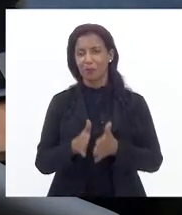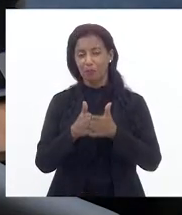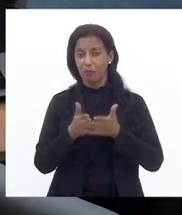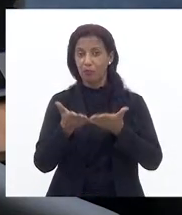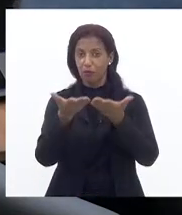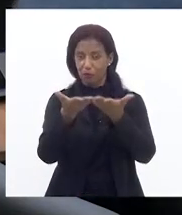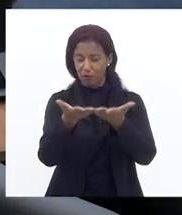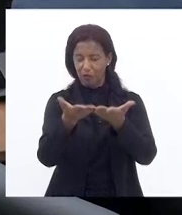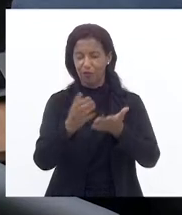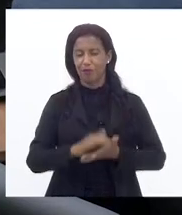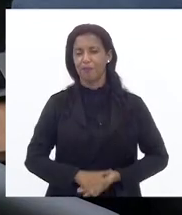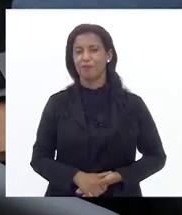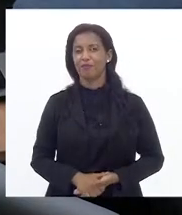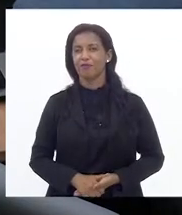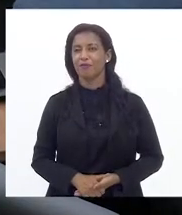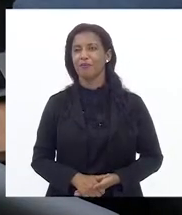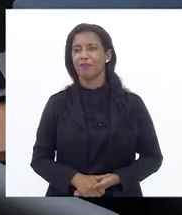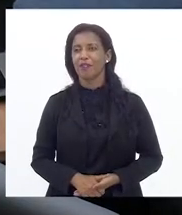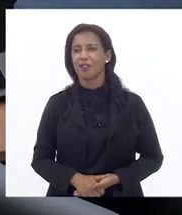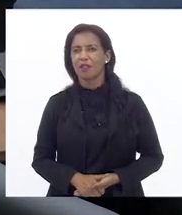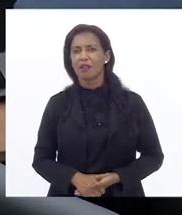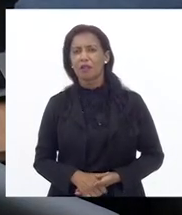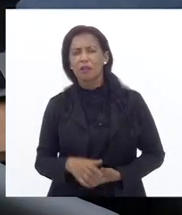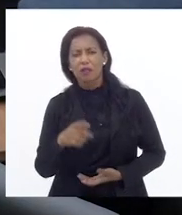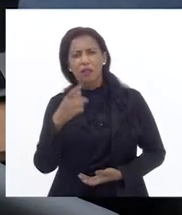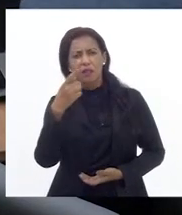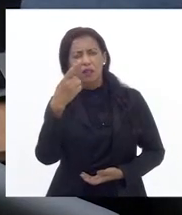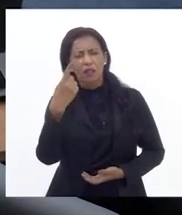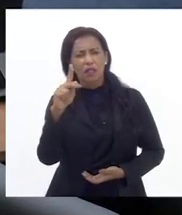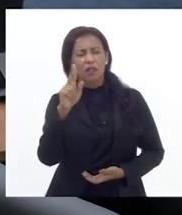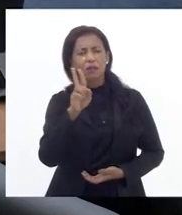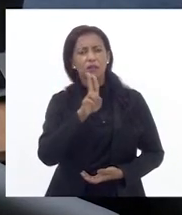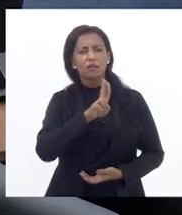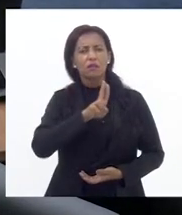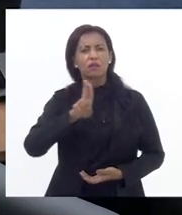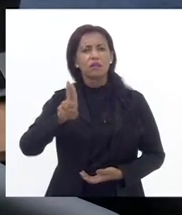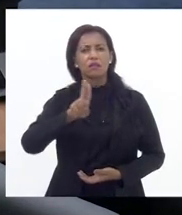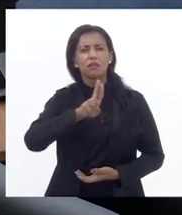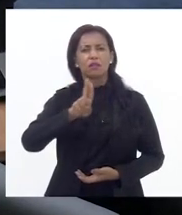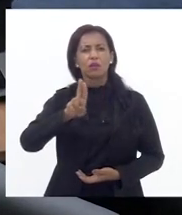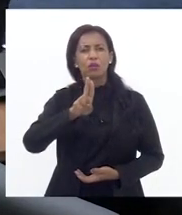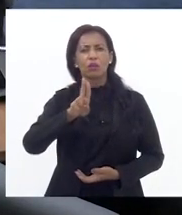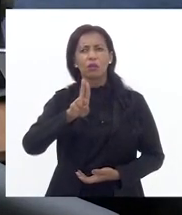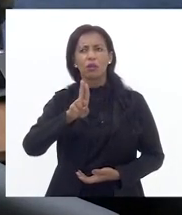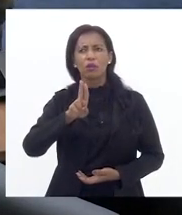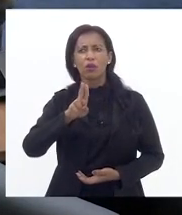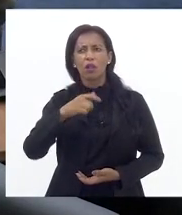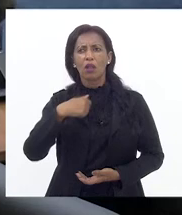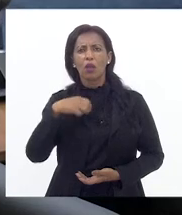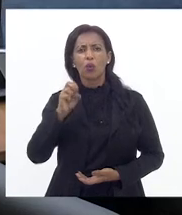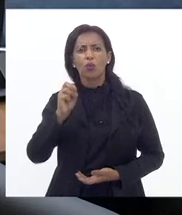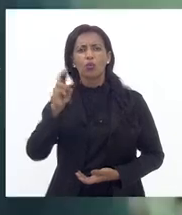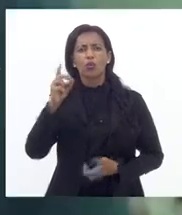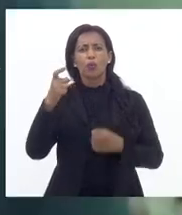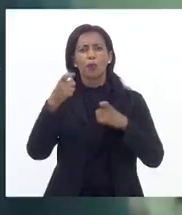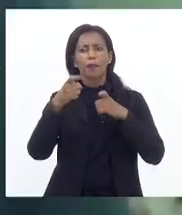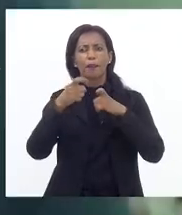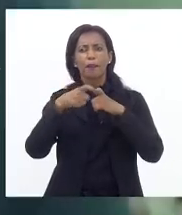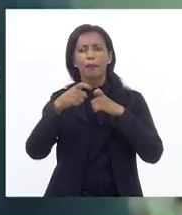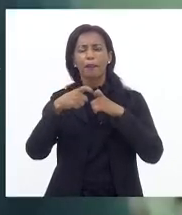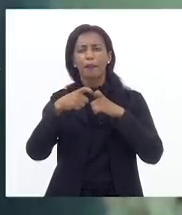se o Ailton o seu representa não não não tá escrito aqui o seu eu sou médico e